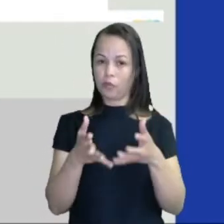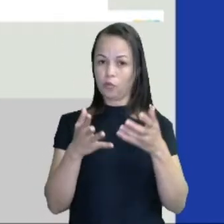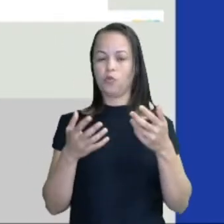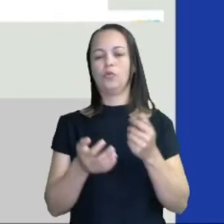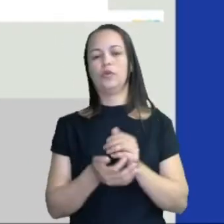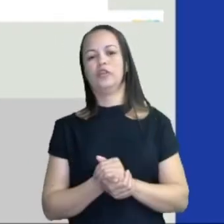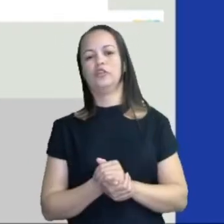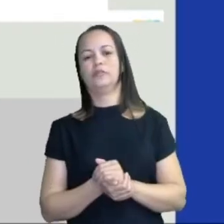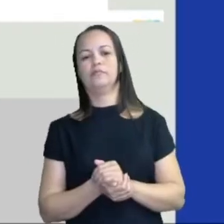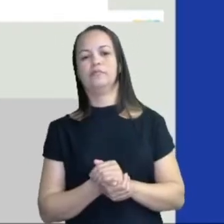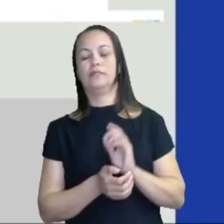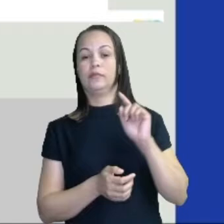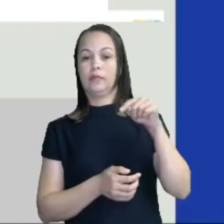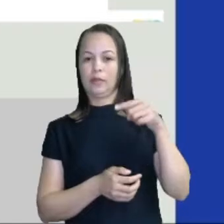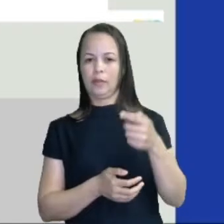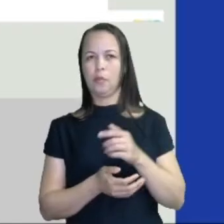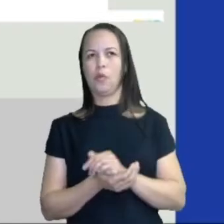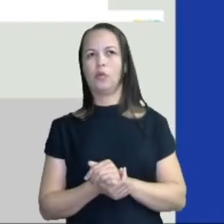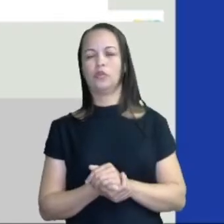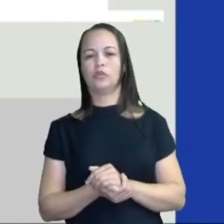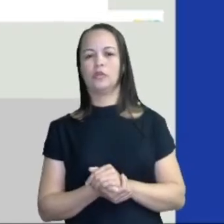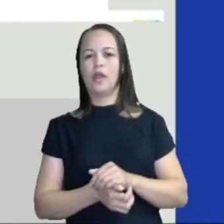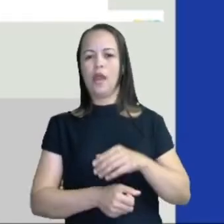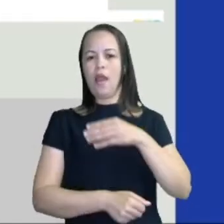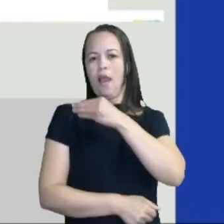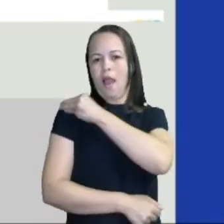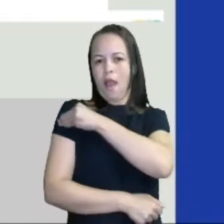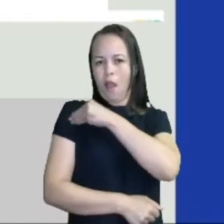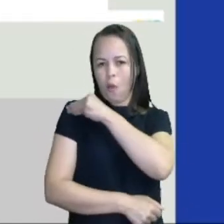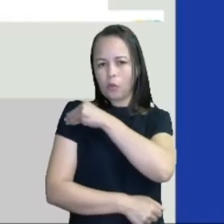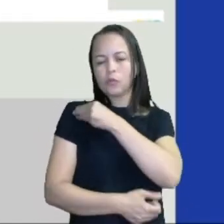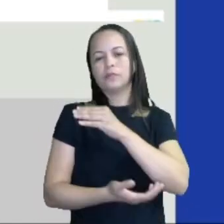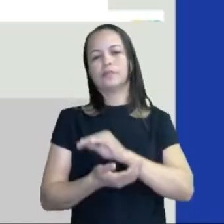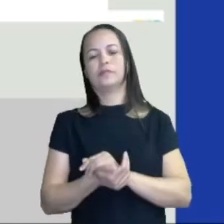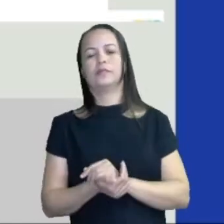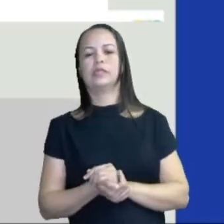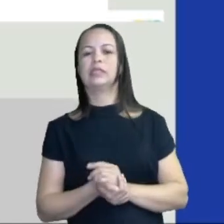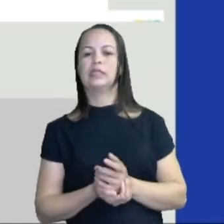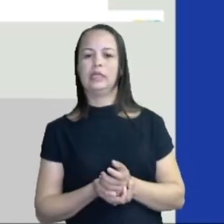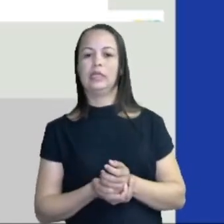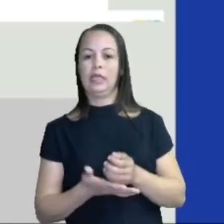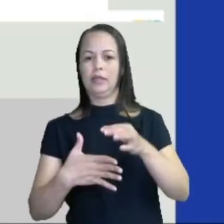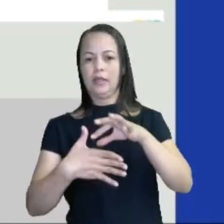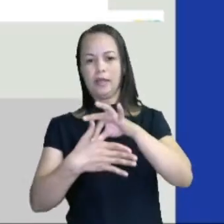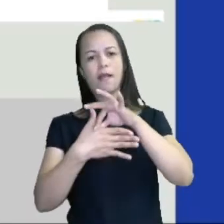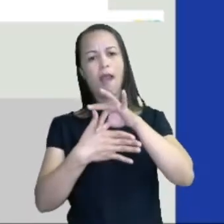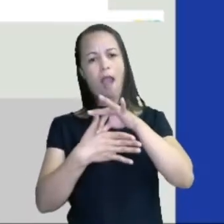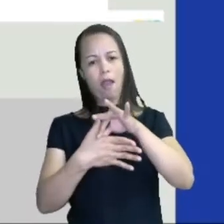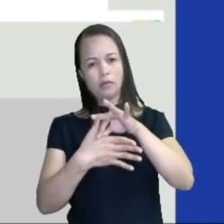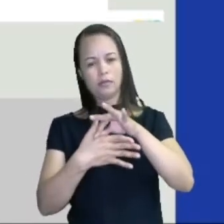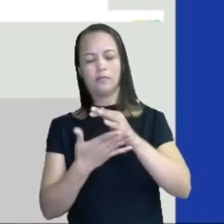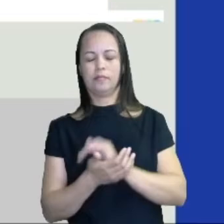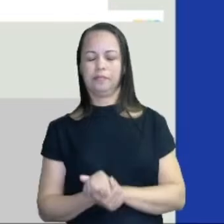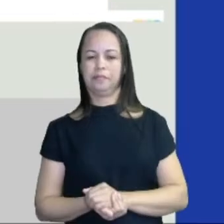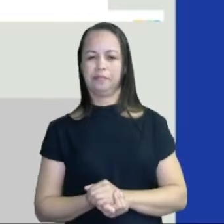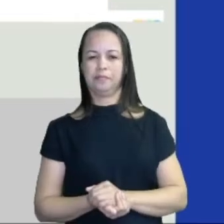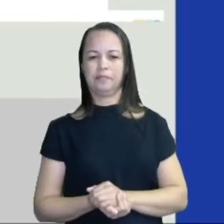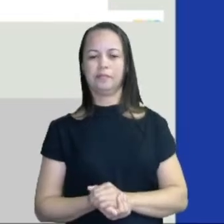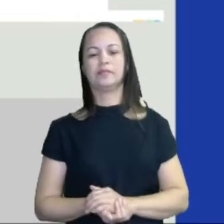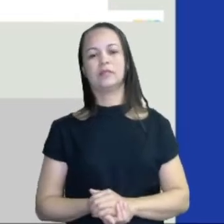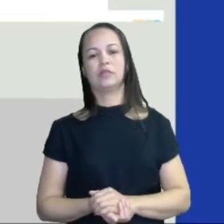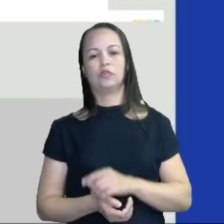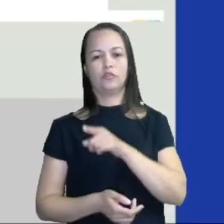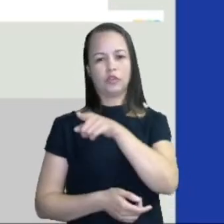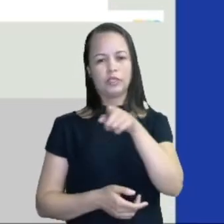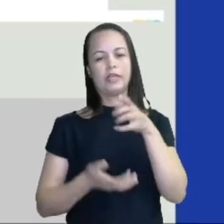verduras, depois álcool e por último carne. Certo, gente? Quando